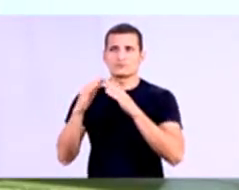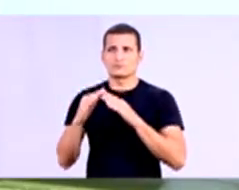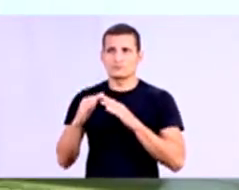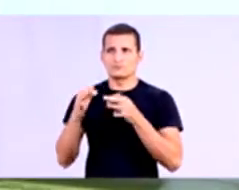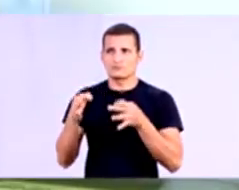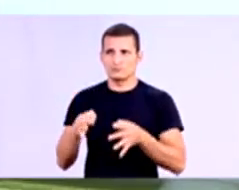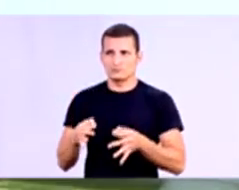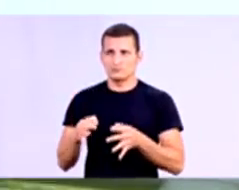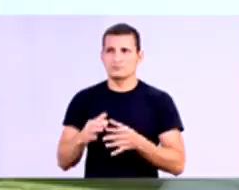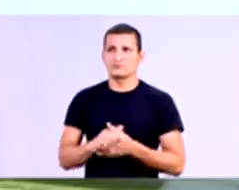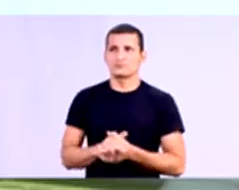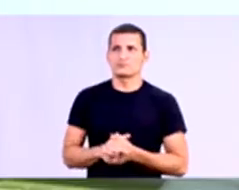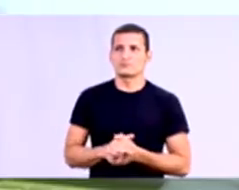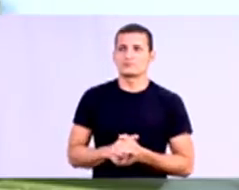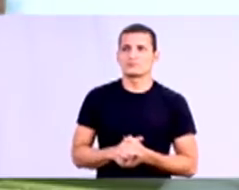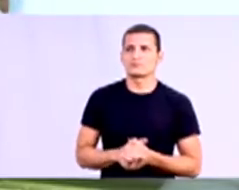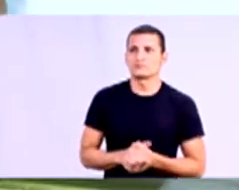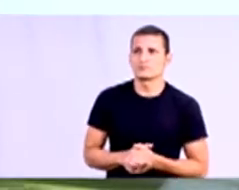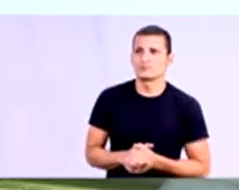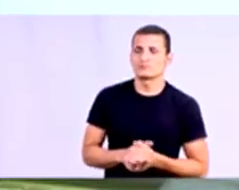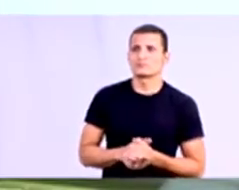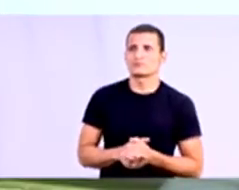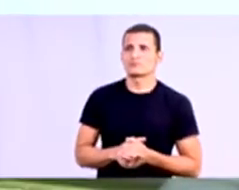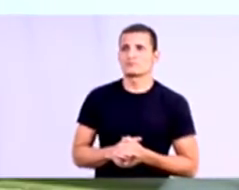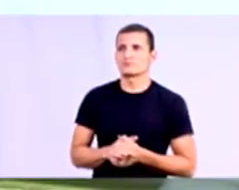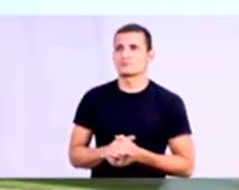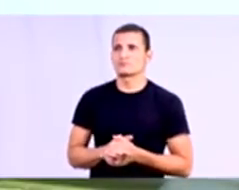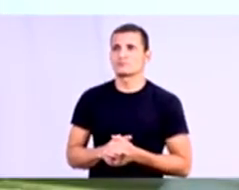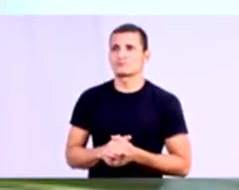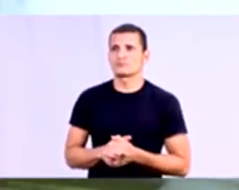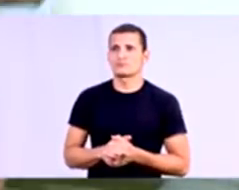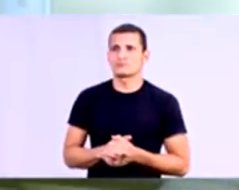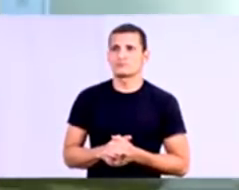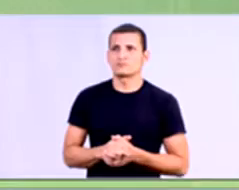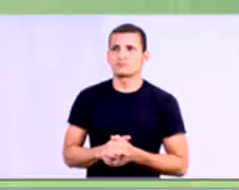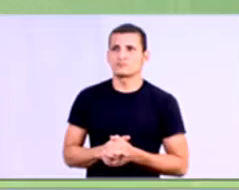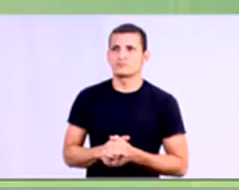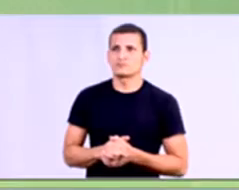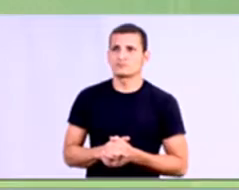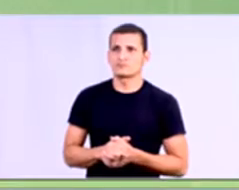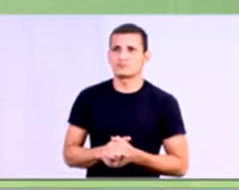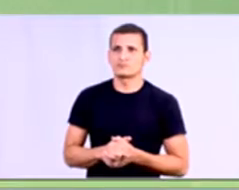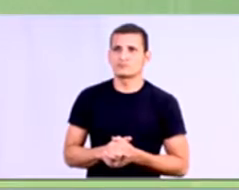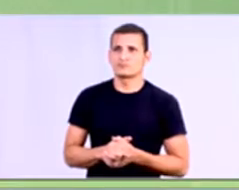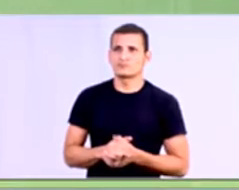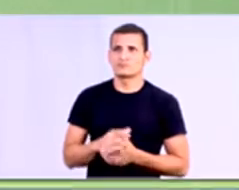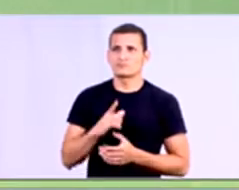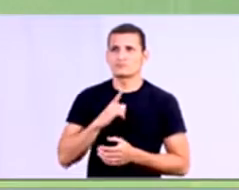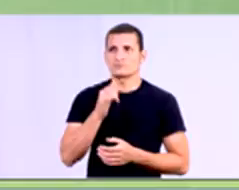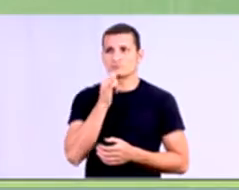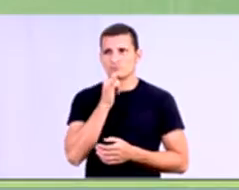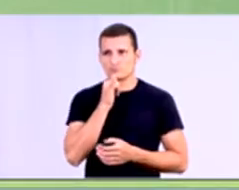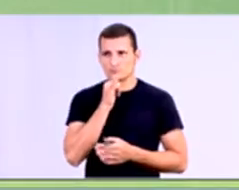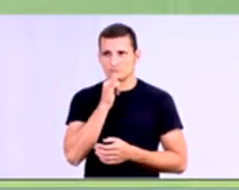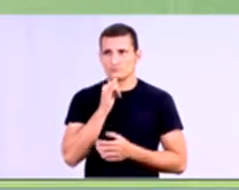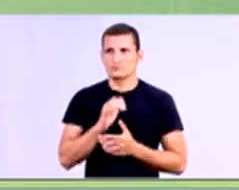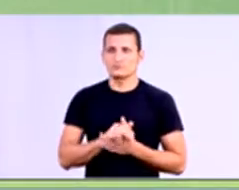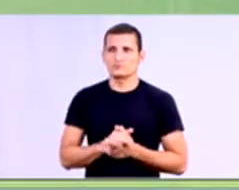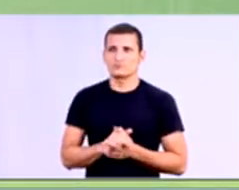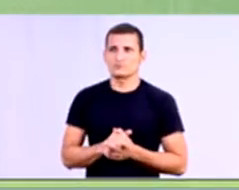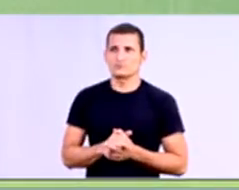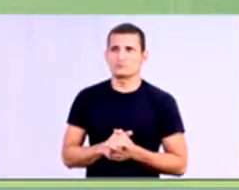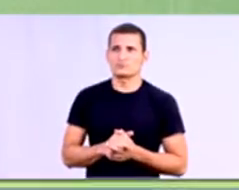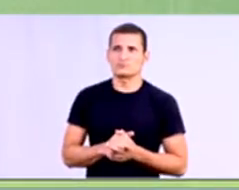correta. Então, essa é um tipo de dependência. Vamos para o próximo diagrama. Aqui, perdão, tem um exemplo de diagrama de pacotes. Como é que